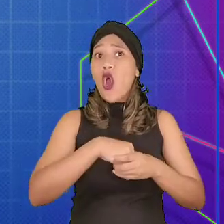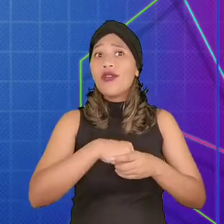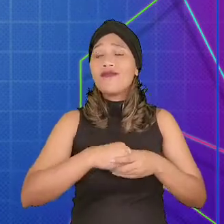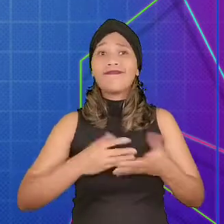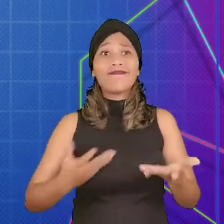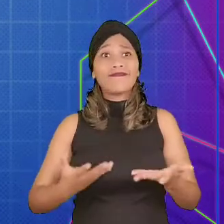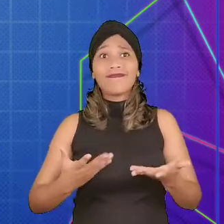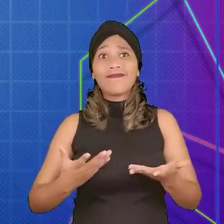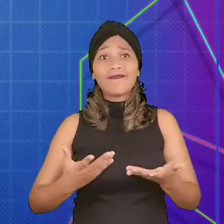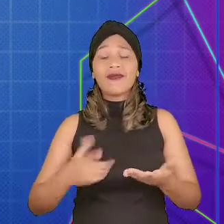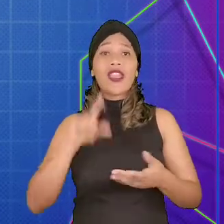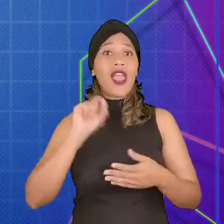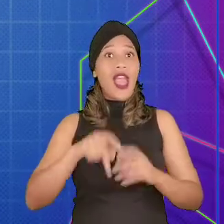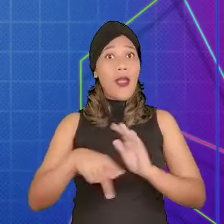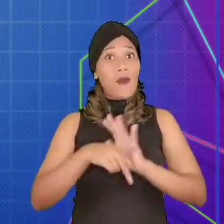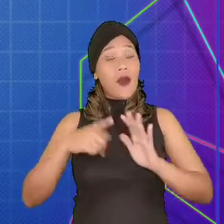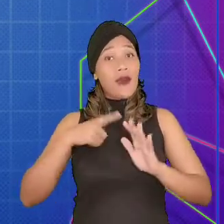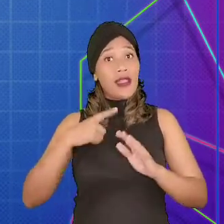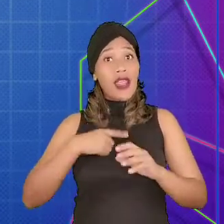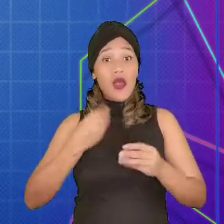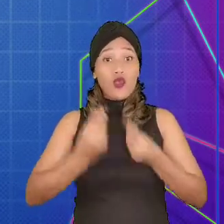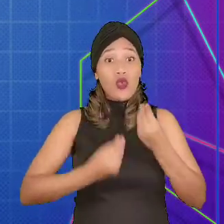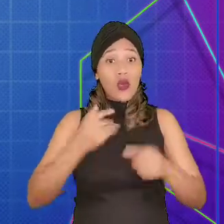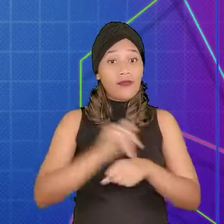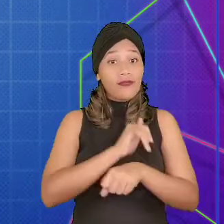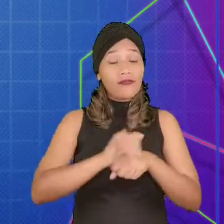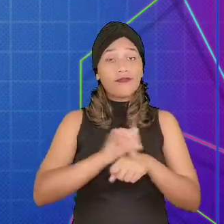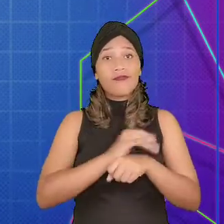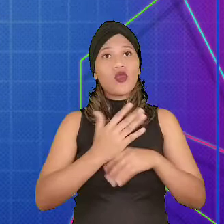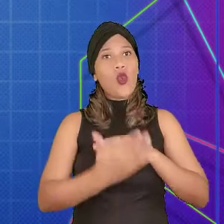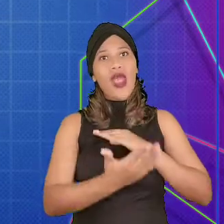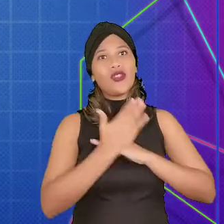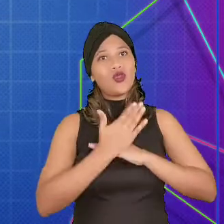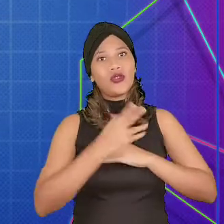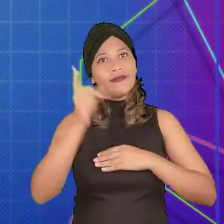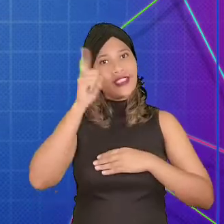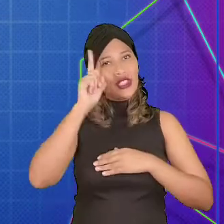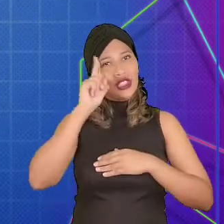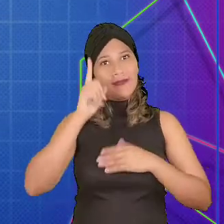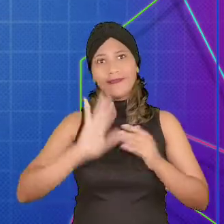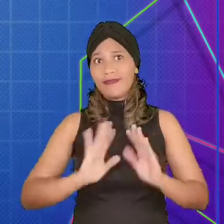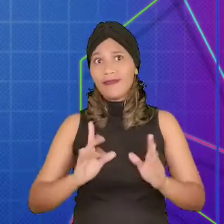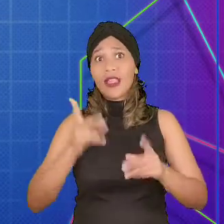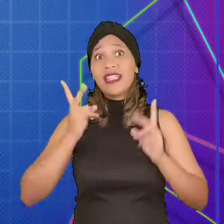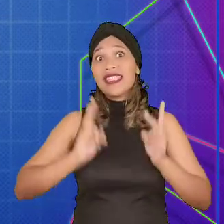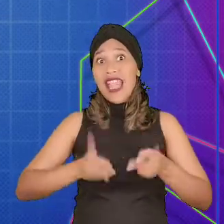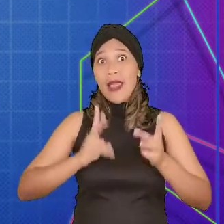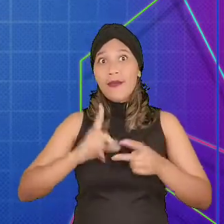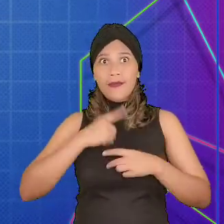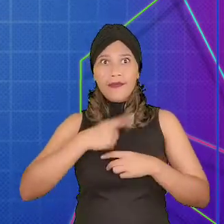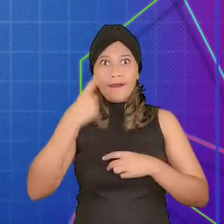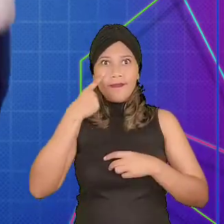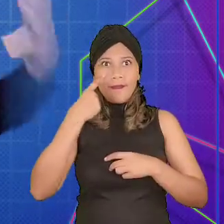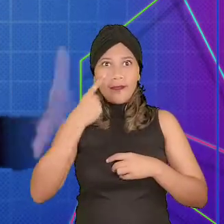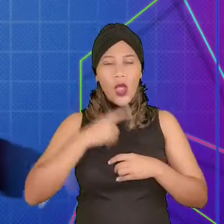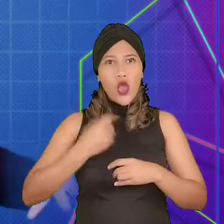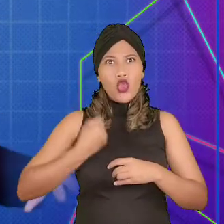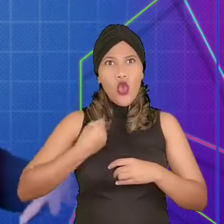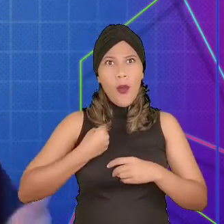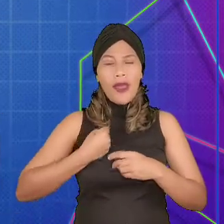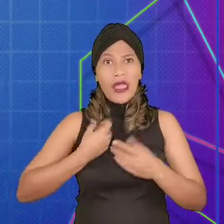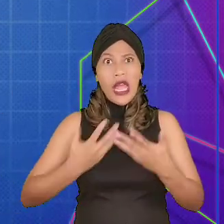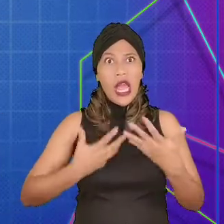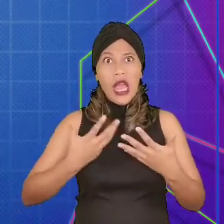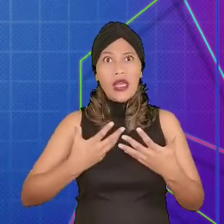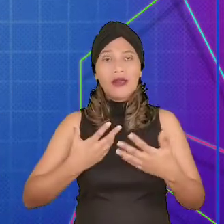escola. E, normalmente, como ela é ensinada, não nos ajuda muito no nosso dia a dia, porque sempre que a gente vê um amontoado de